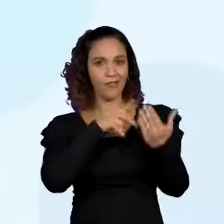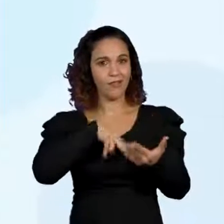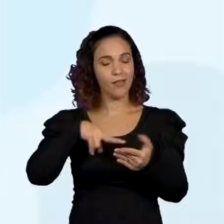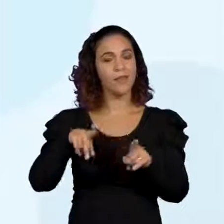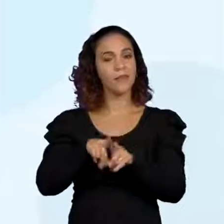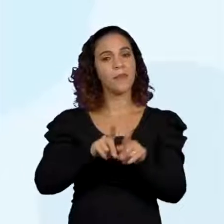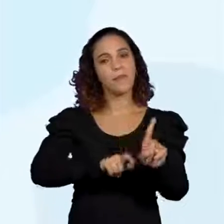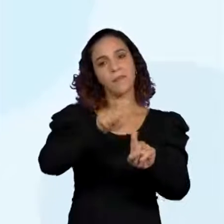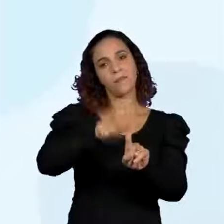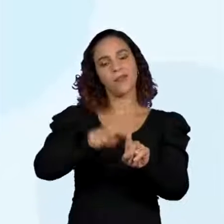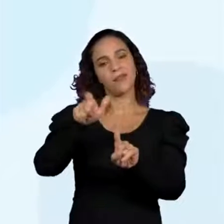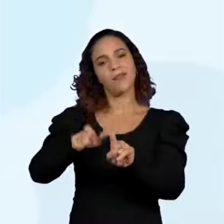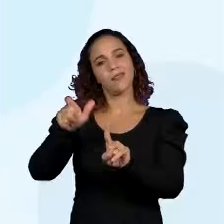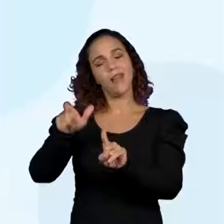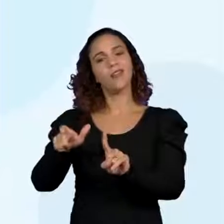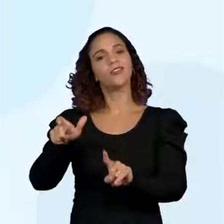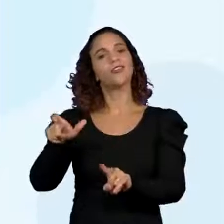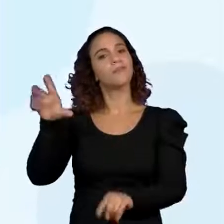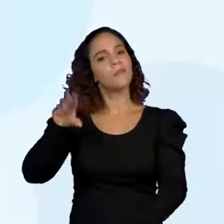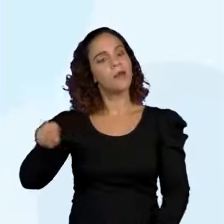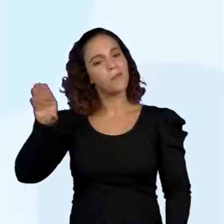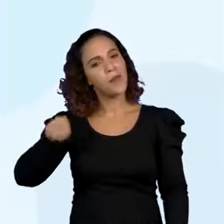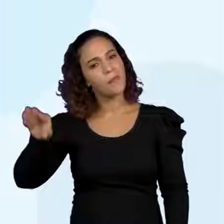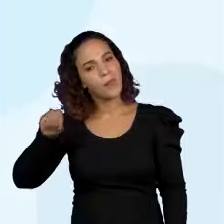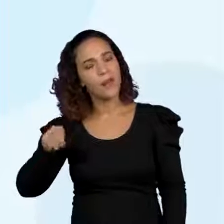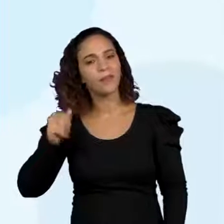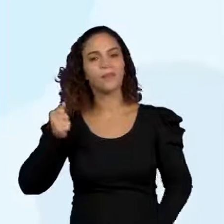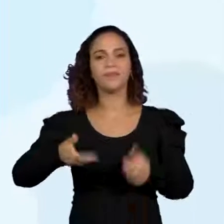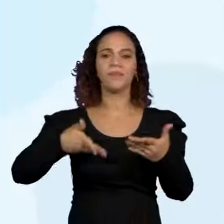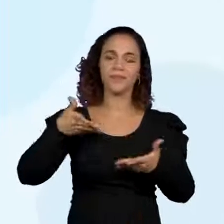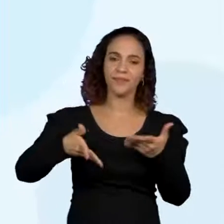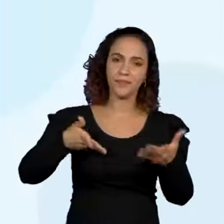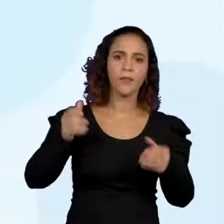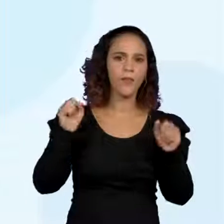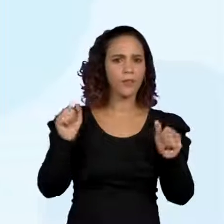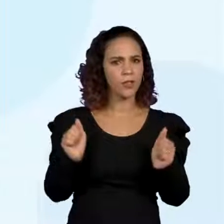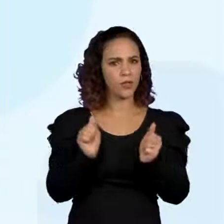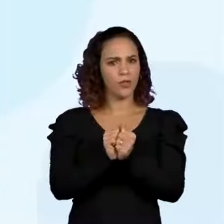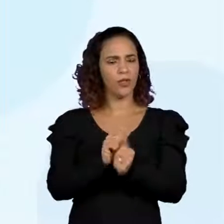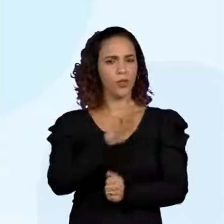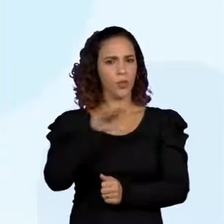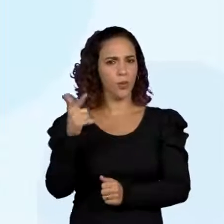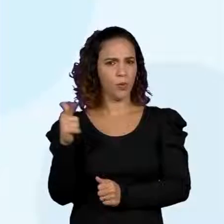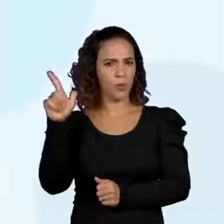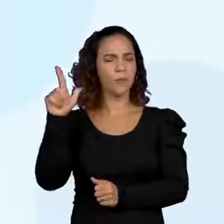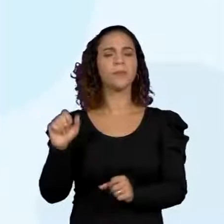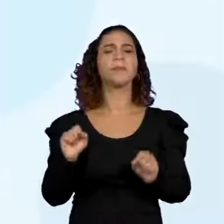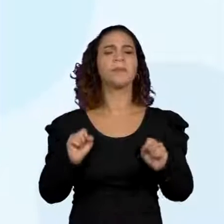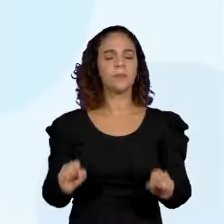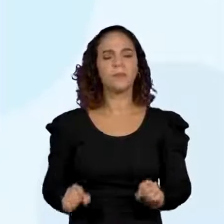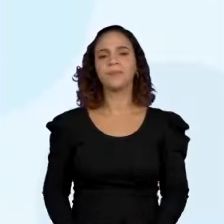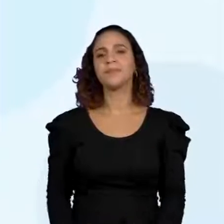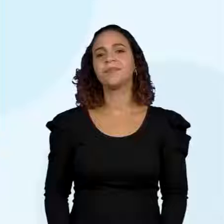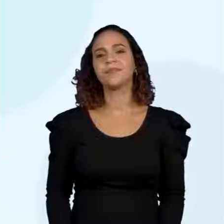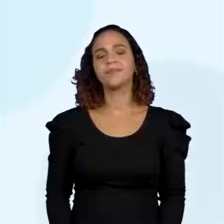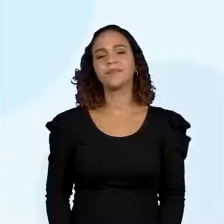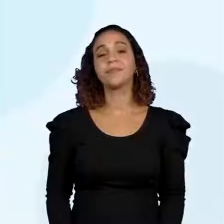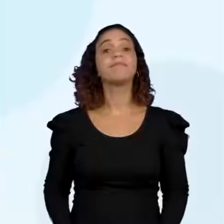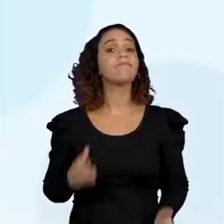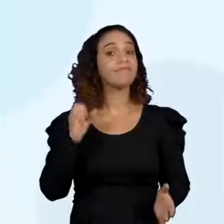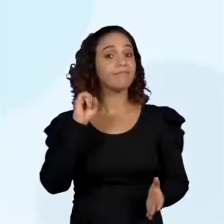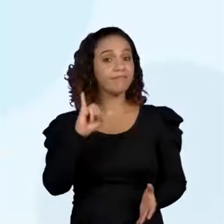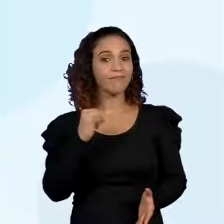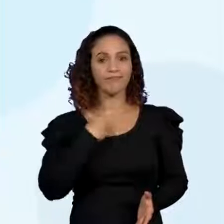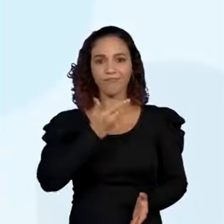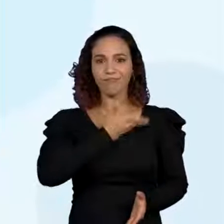personagens. Ah, professor, eu posso fazer essa leitura com outros alunos? Posso. Então, se eu dividir a leitura